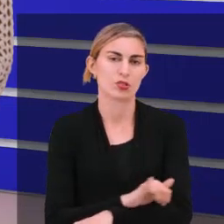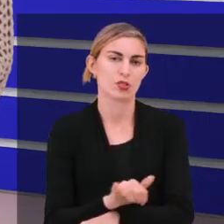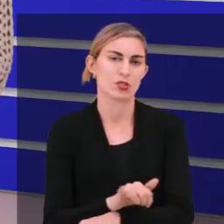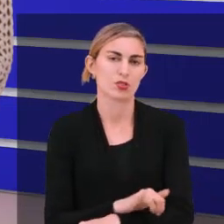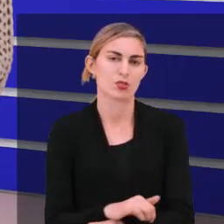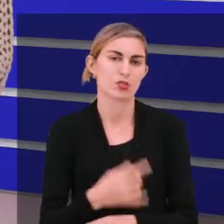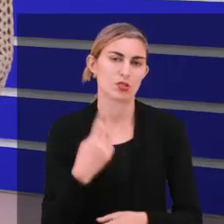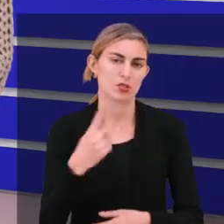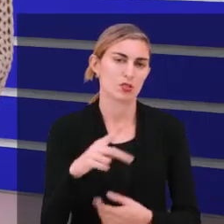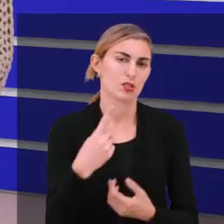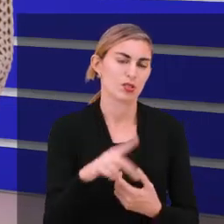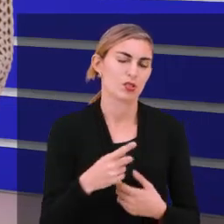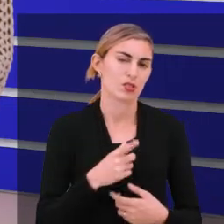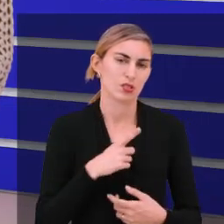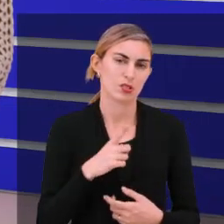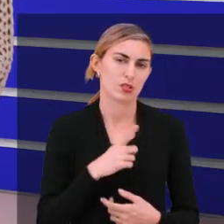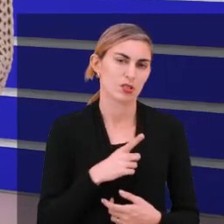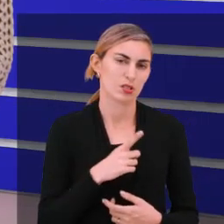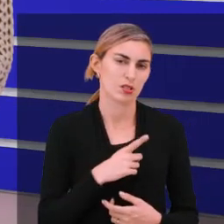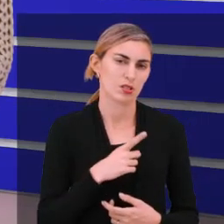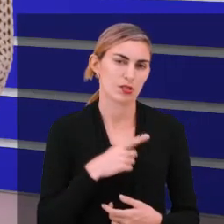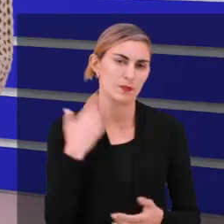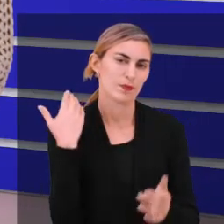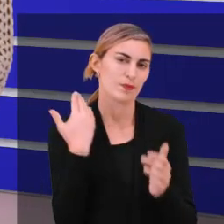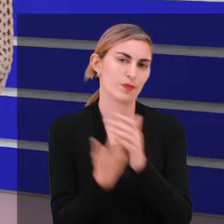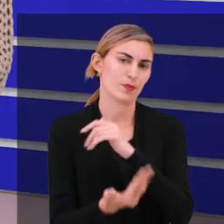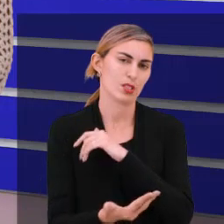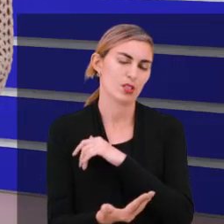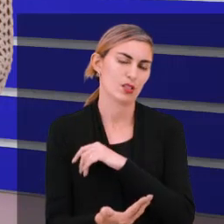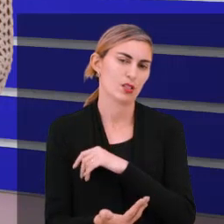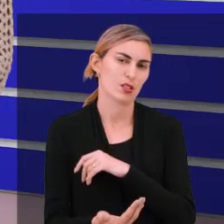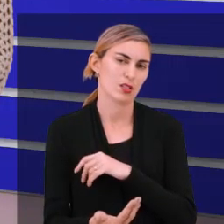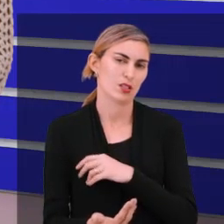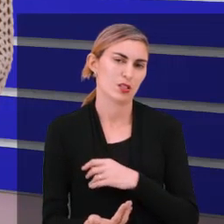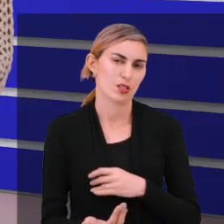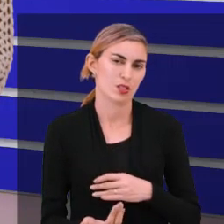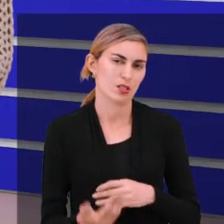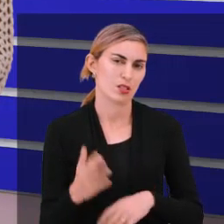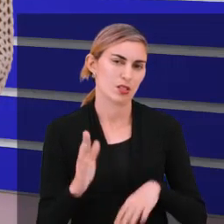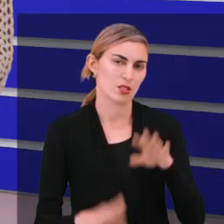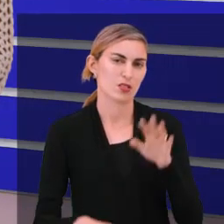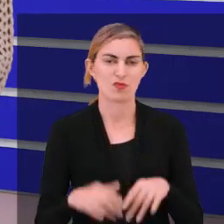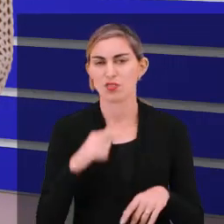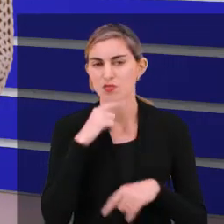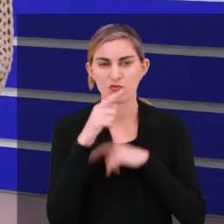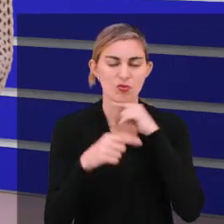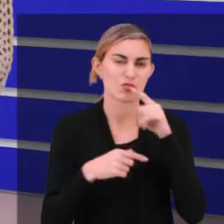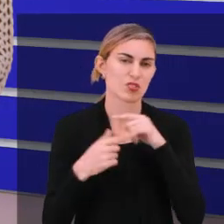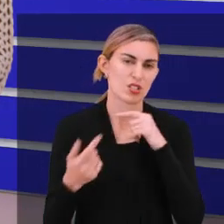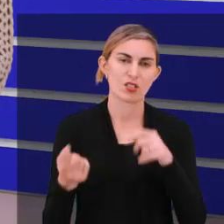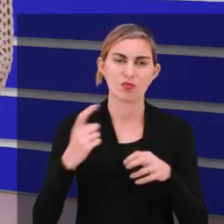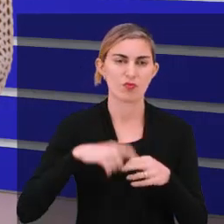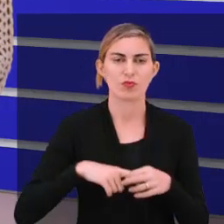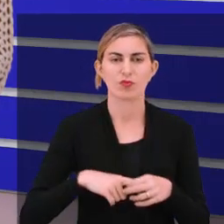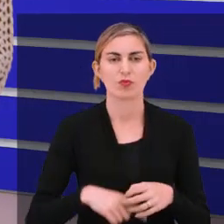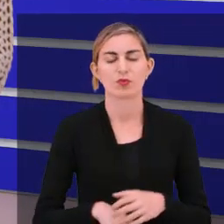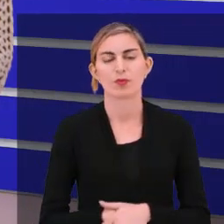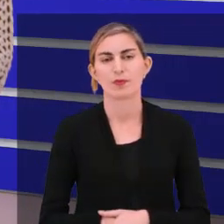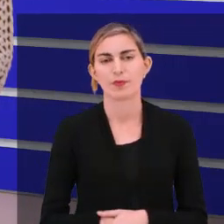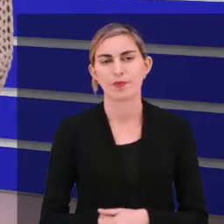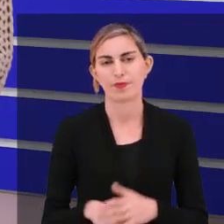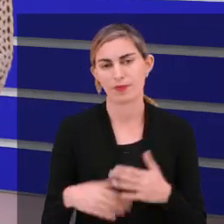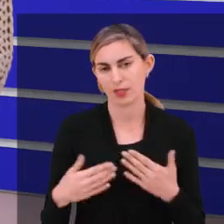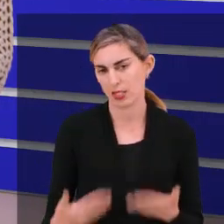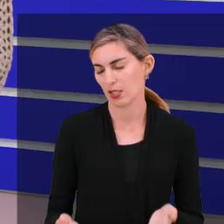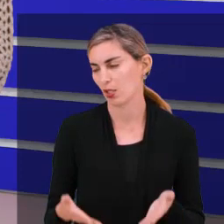estratégia. Ele vai ter umas perdas assim que às vezes são irreparáveis.